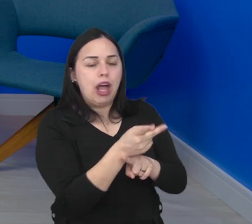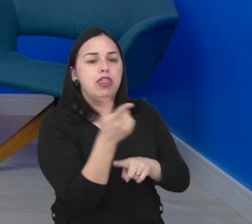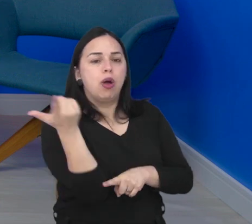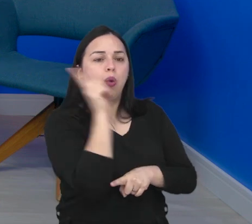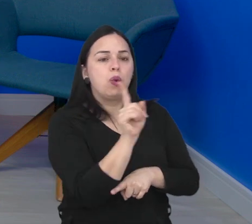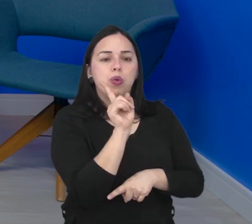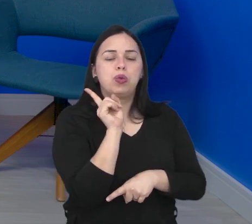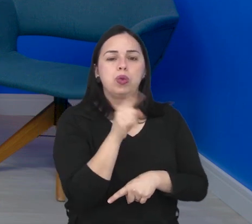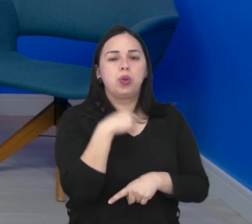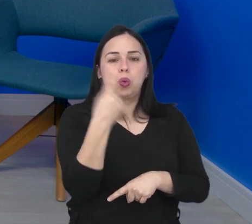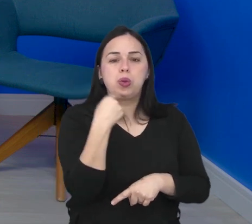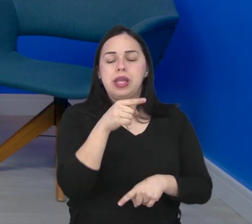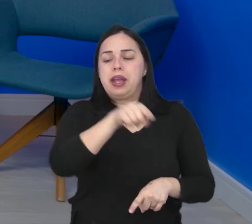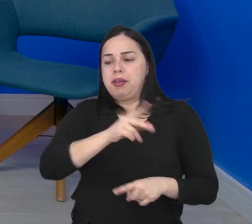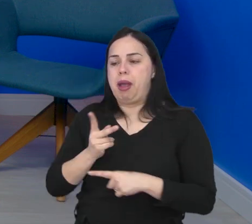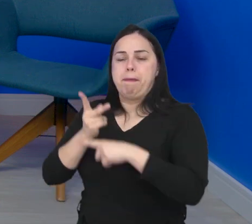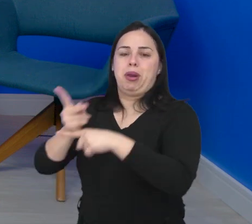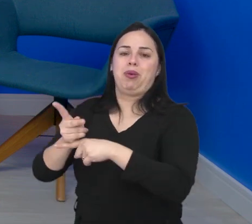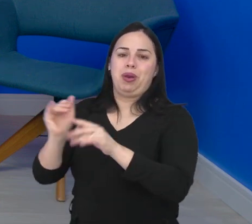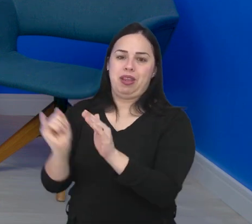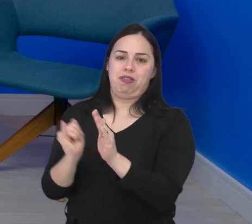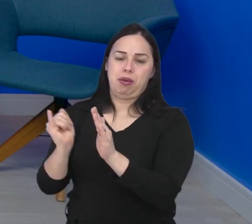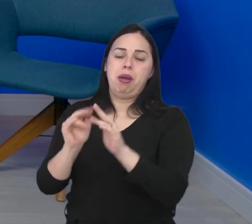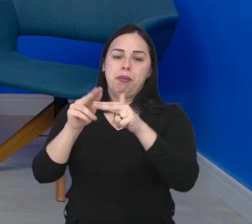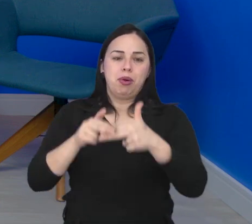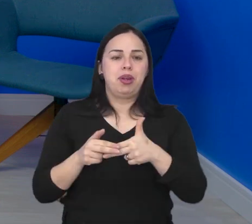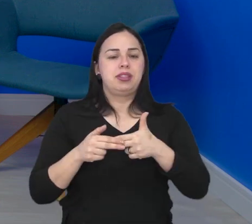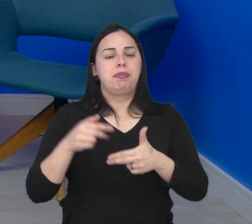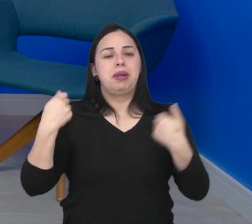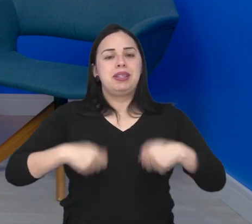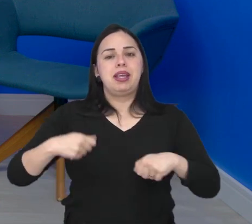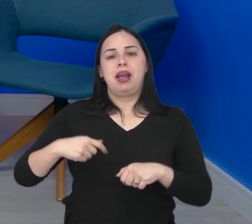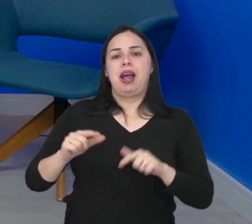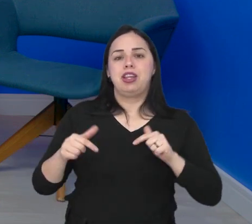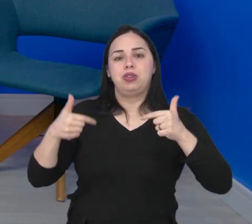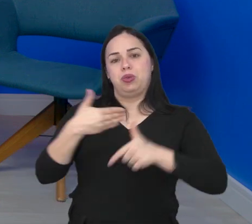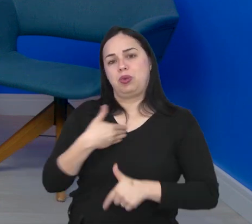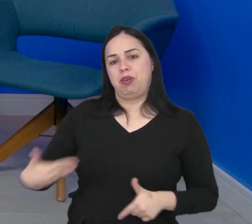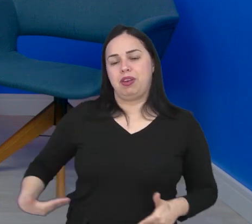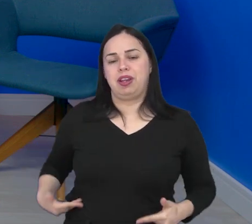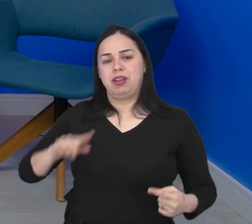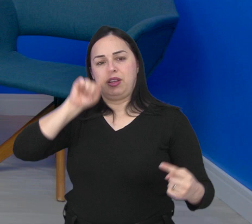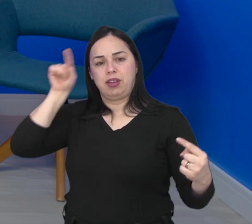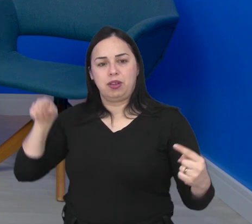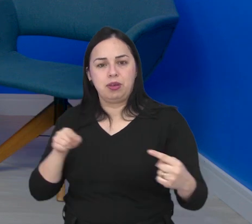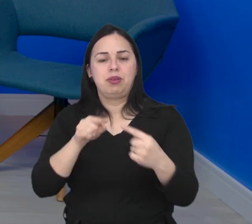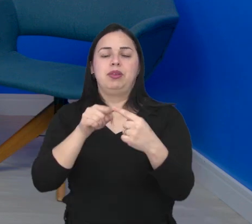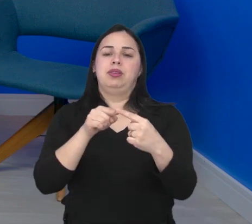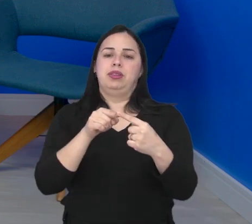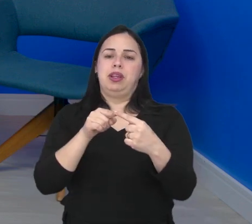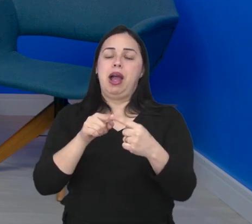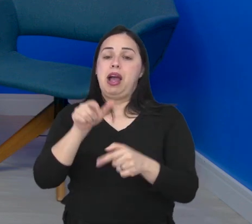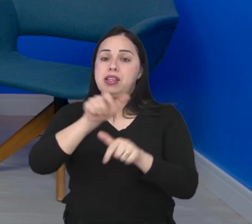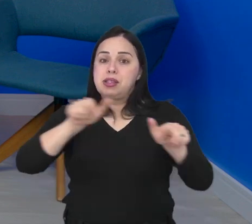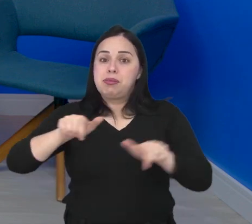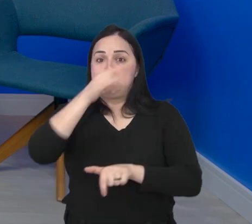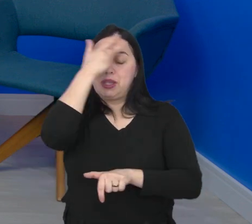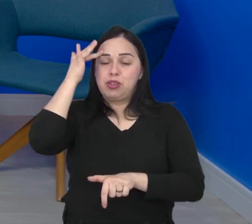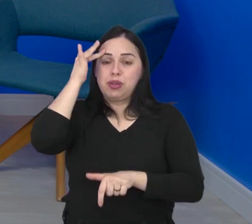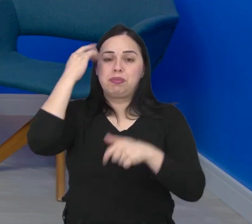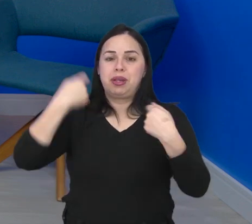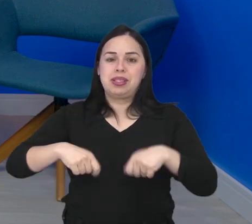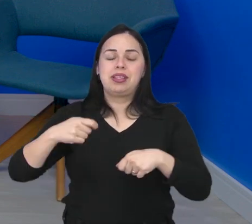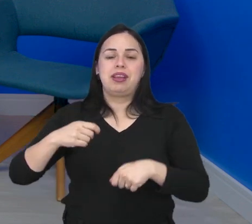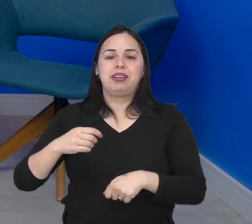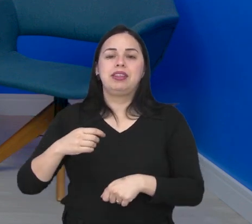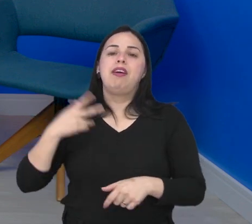justamente pela falta do emprego formal ali, e por isso que é tão necessário a gente pensar políticas públicas, né, Marina? O trabalhador informal,